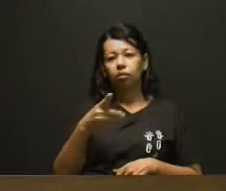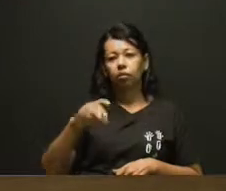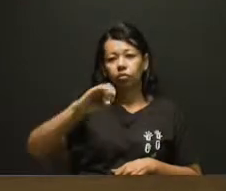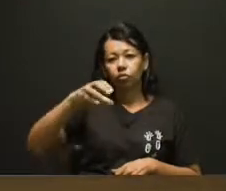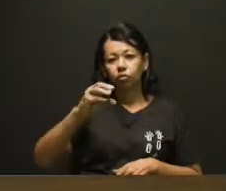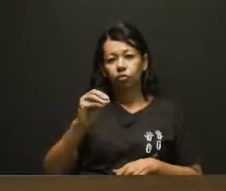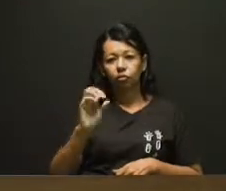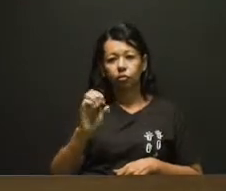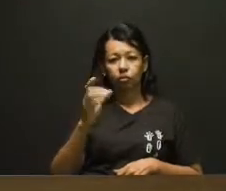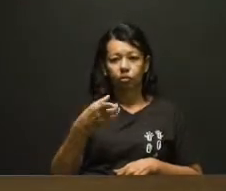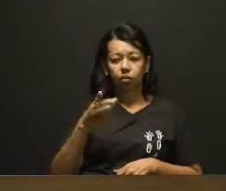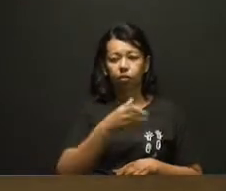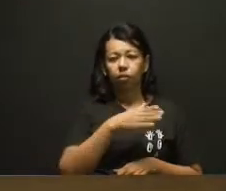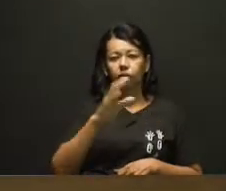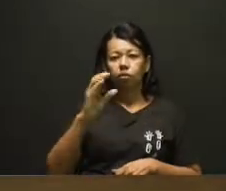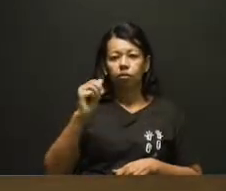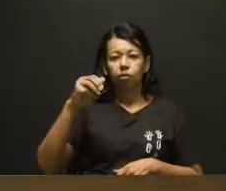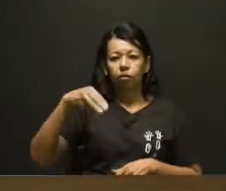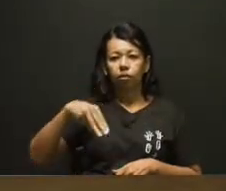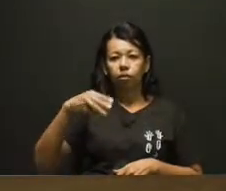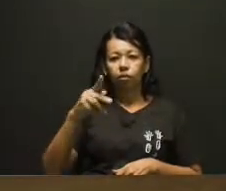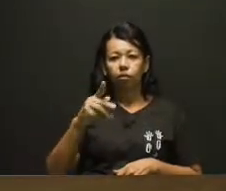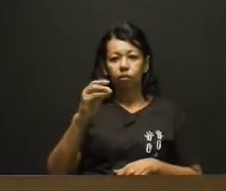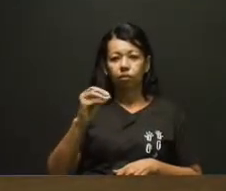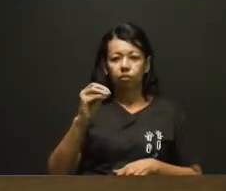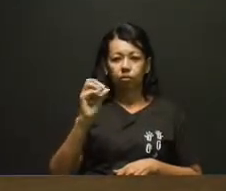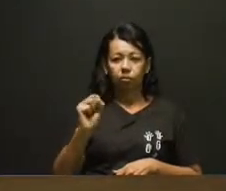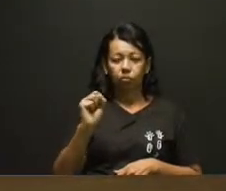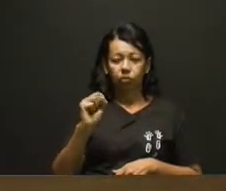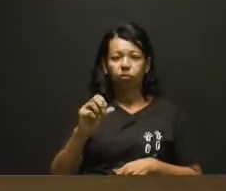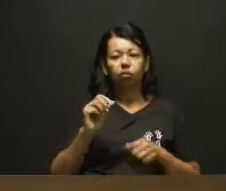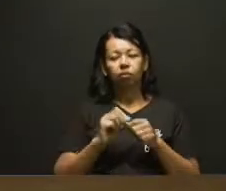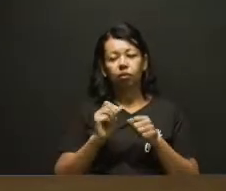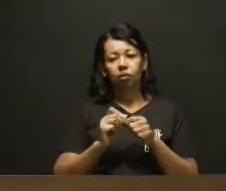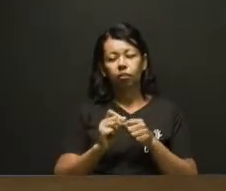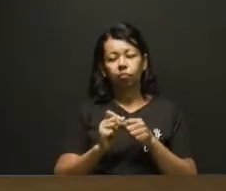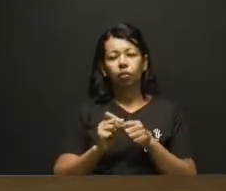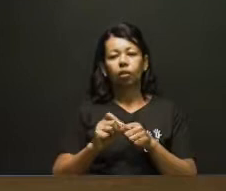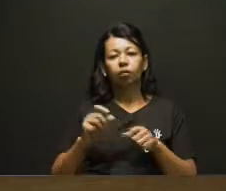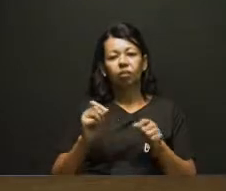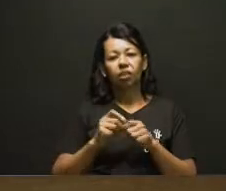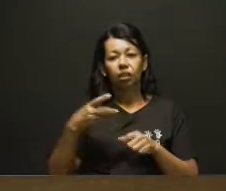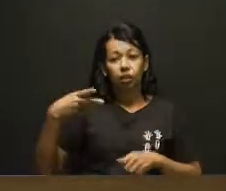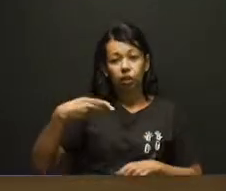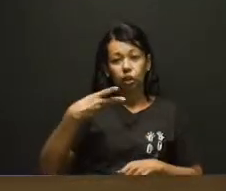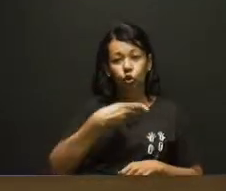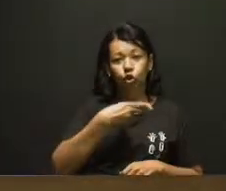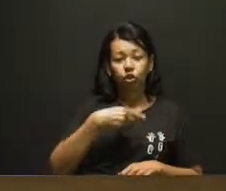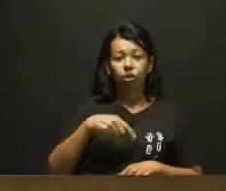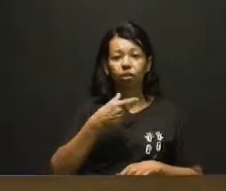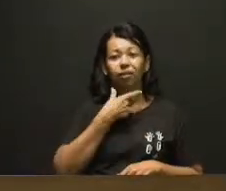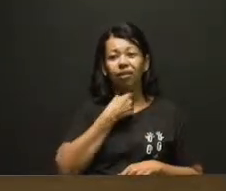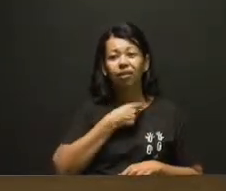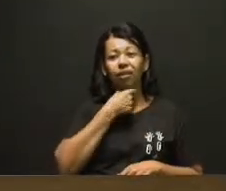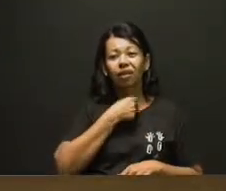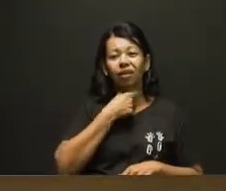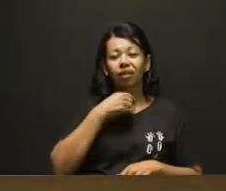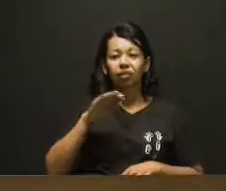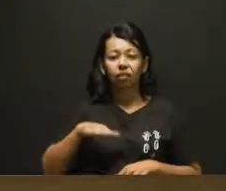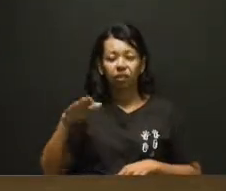na garganta de criança foi custosa 175 mil dólares